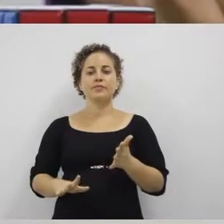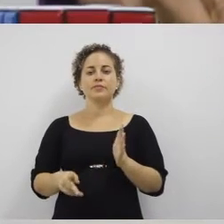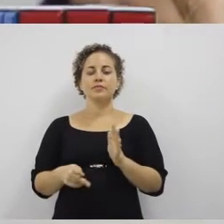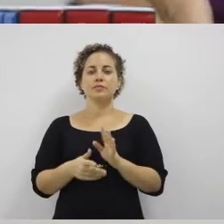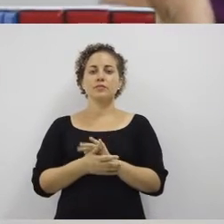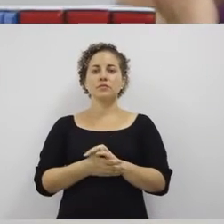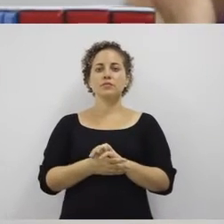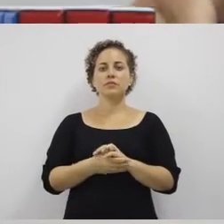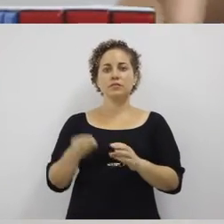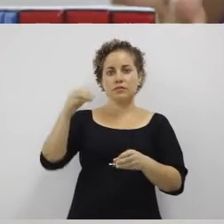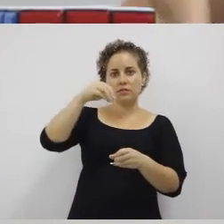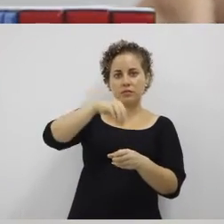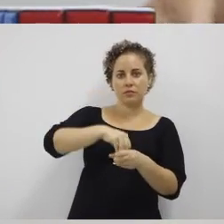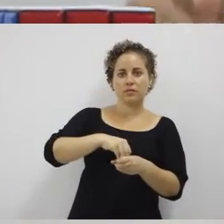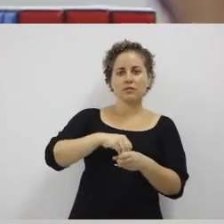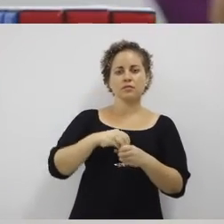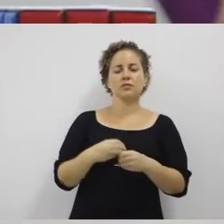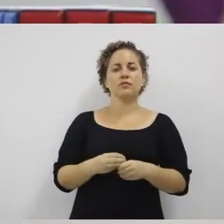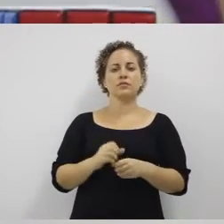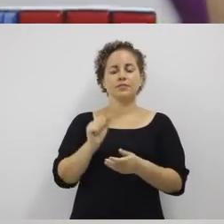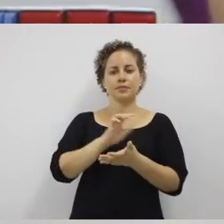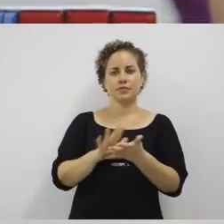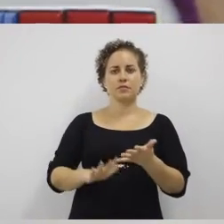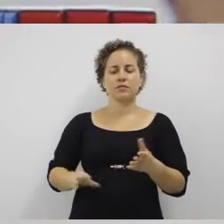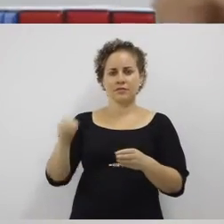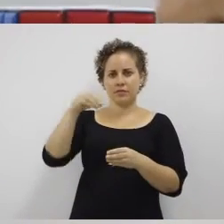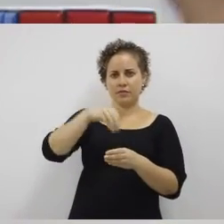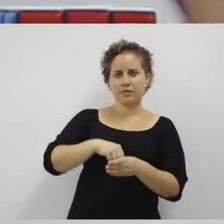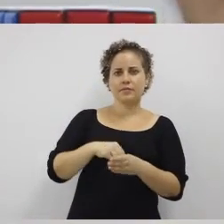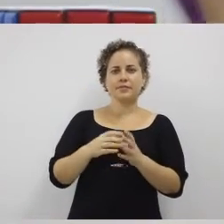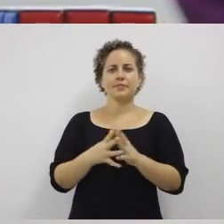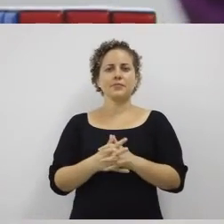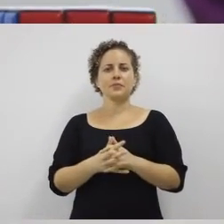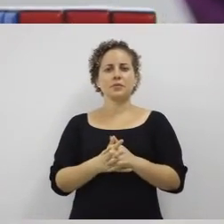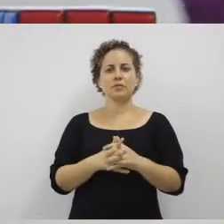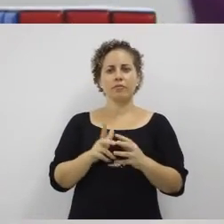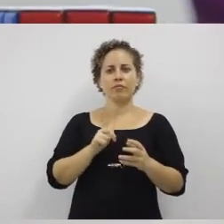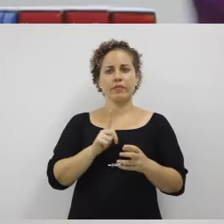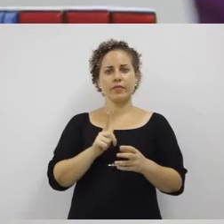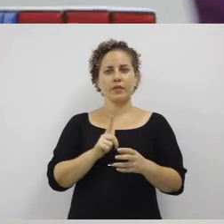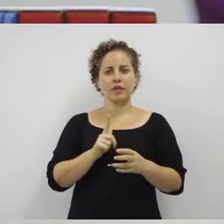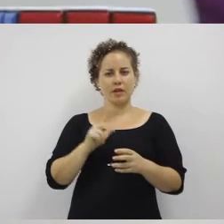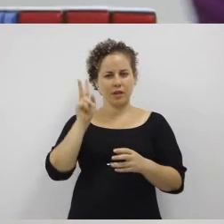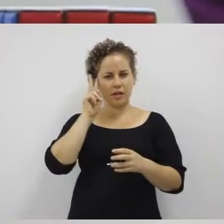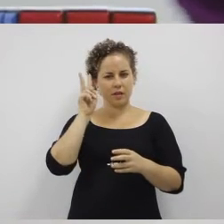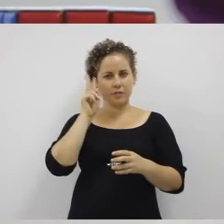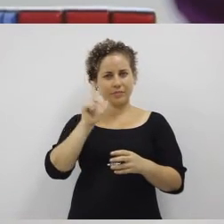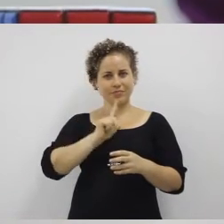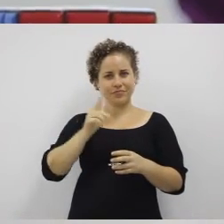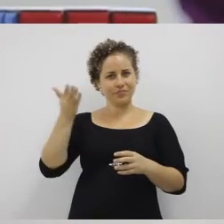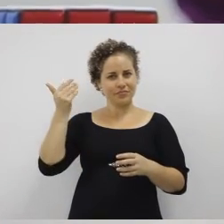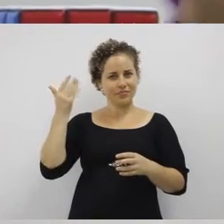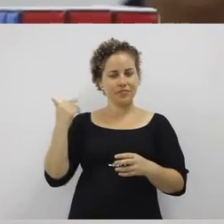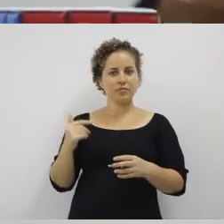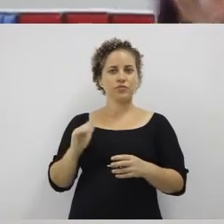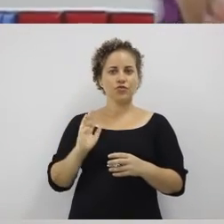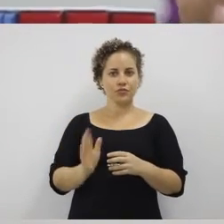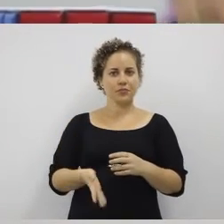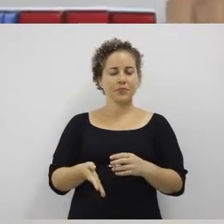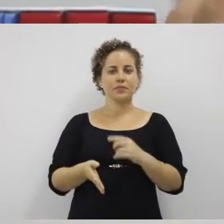de atividades está aqui dentro. São as atividades internas, as funções internas. Lembram que a gente viu antes já?